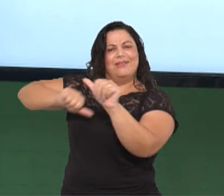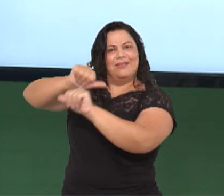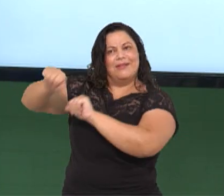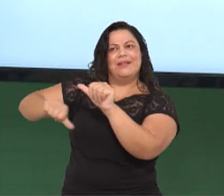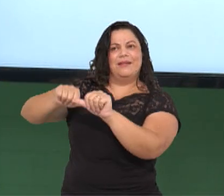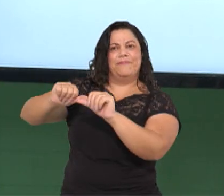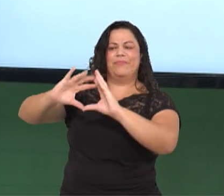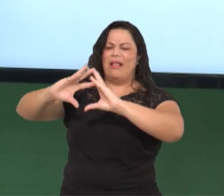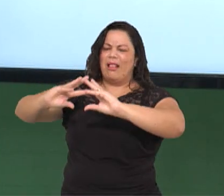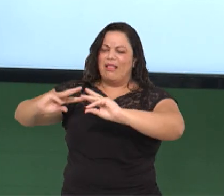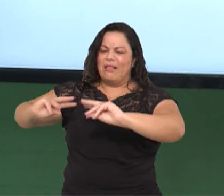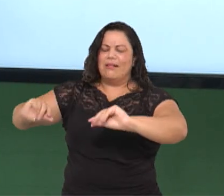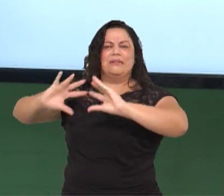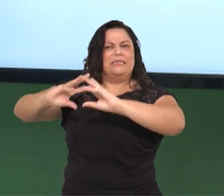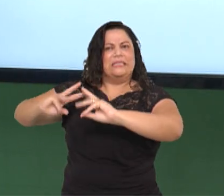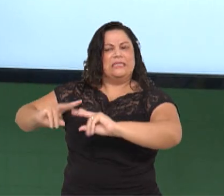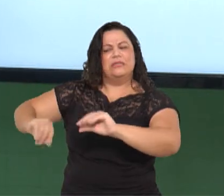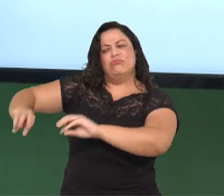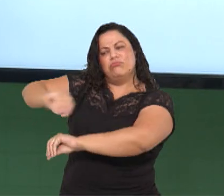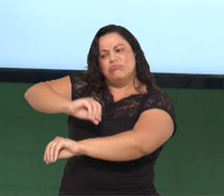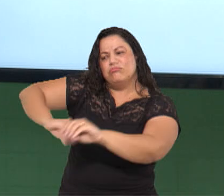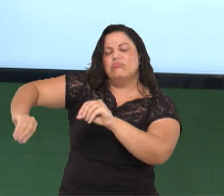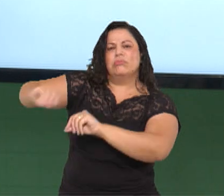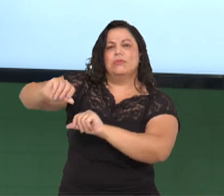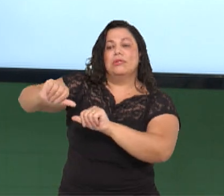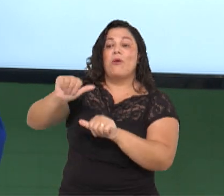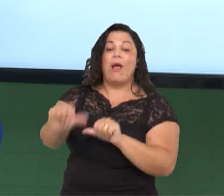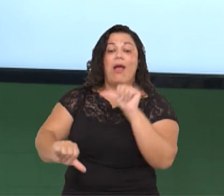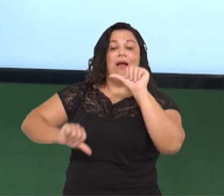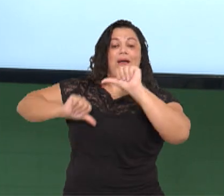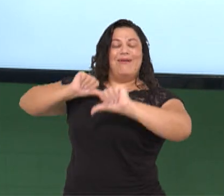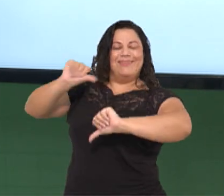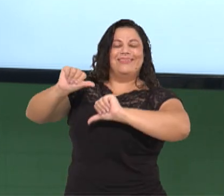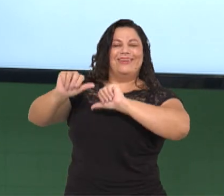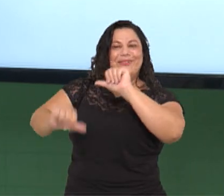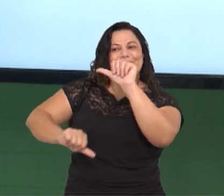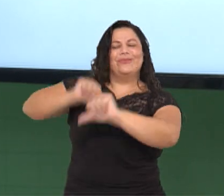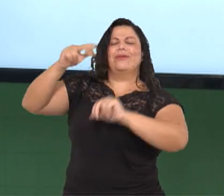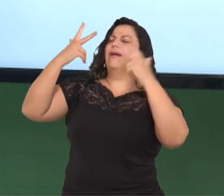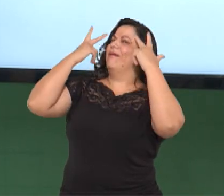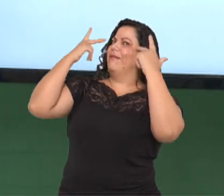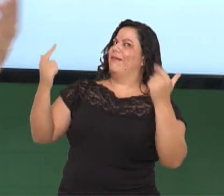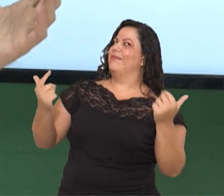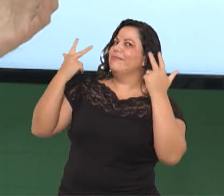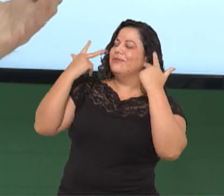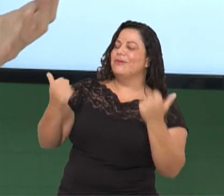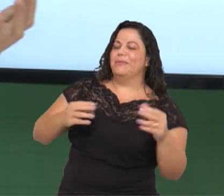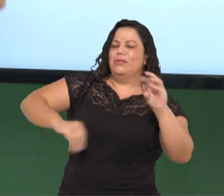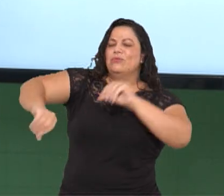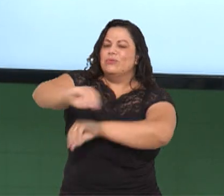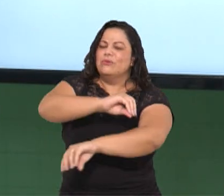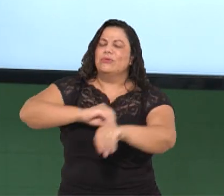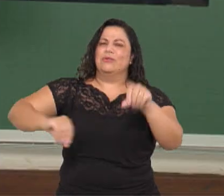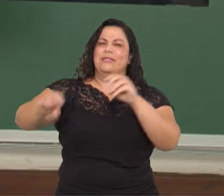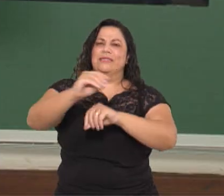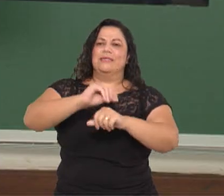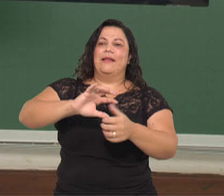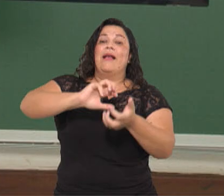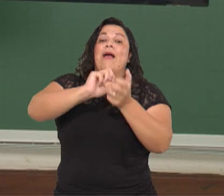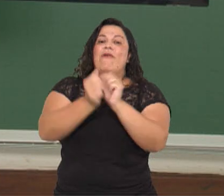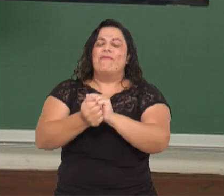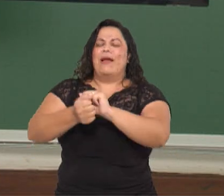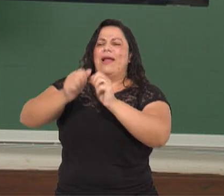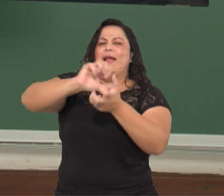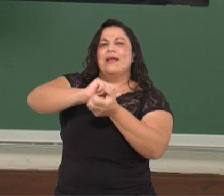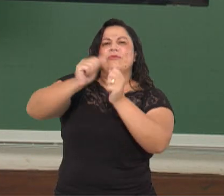nutriente vai caindo a quantidade dele. Ao trocar, naturalmente o solo vai recuperando